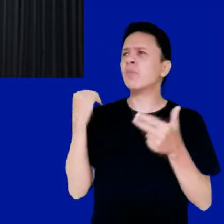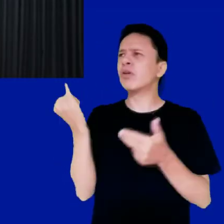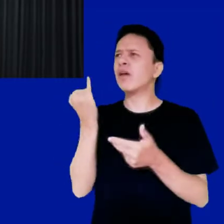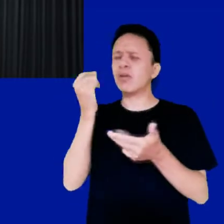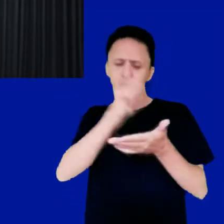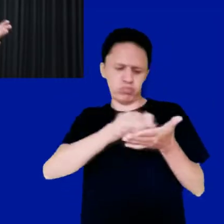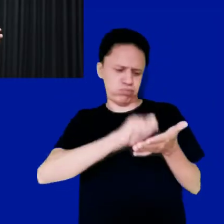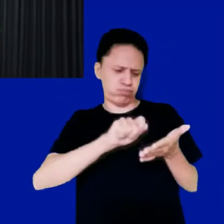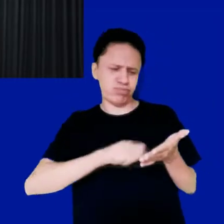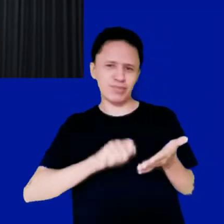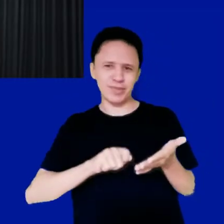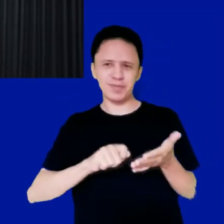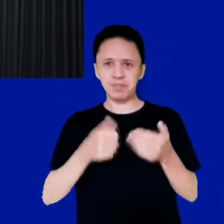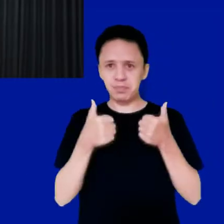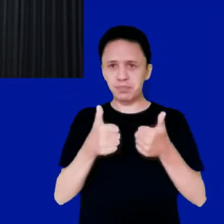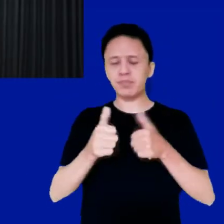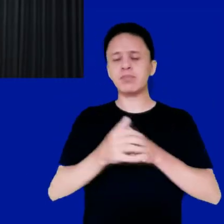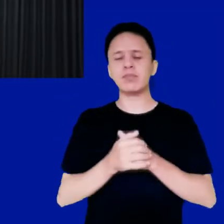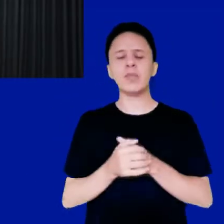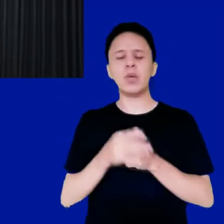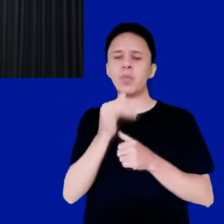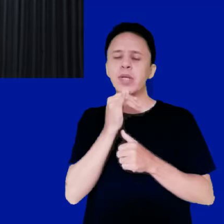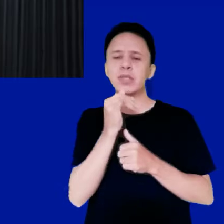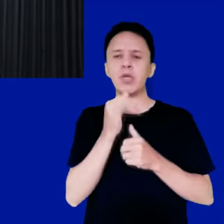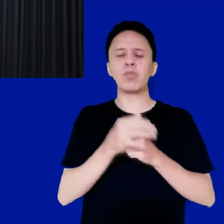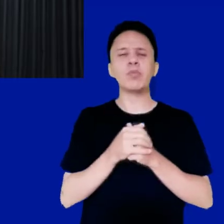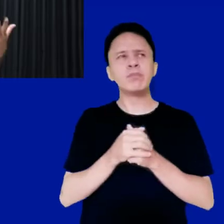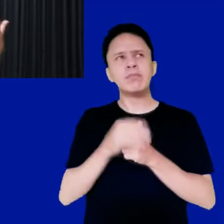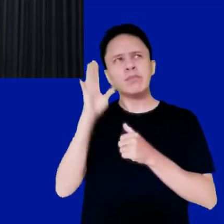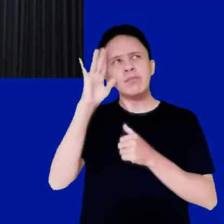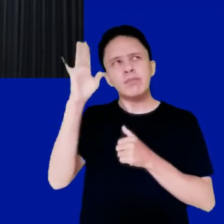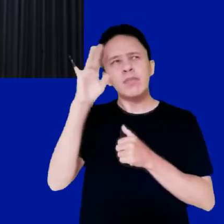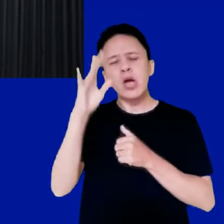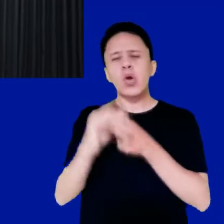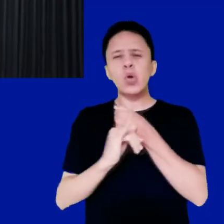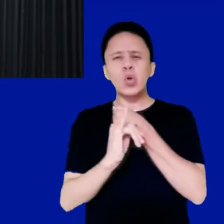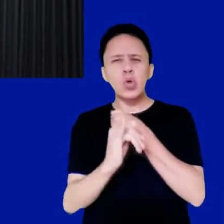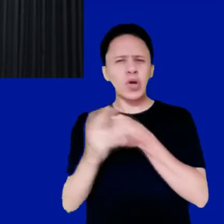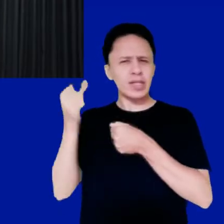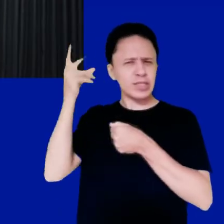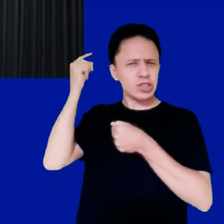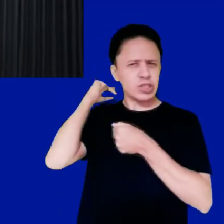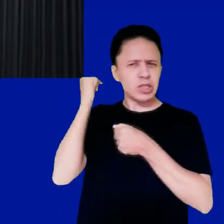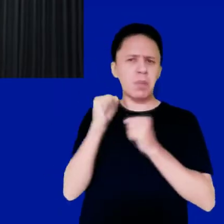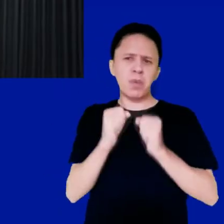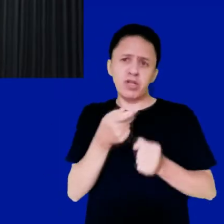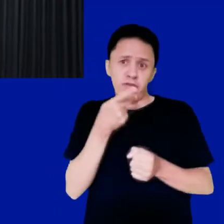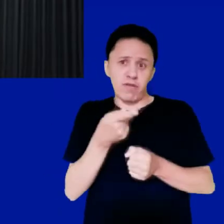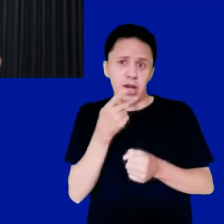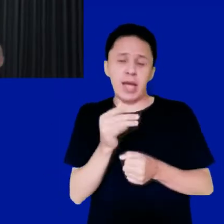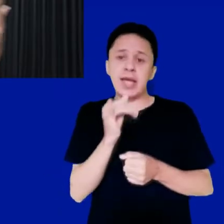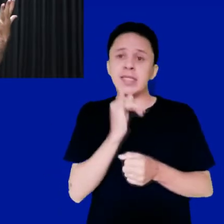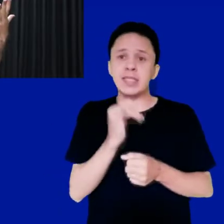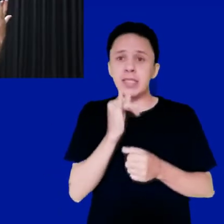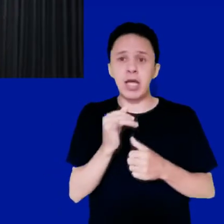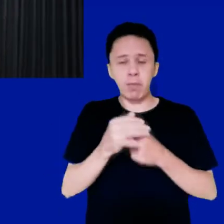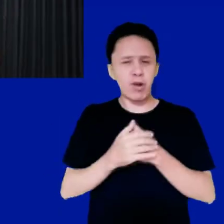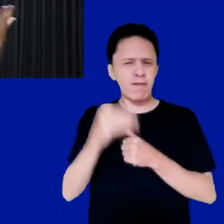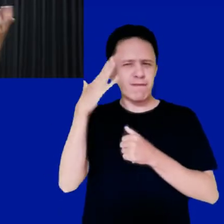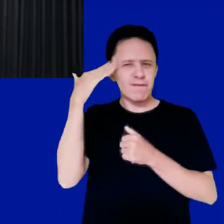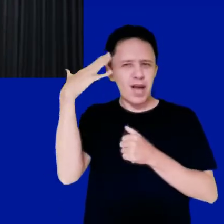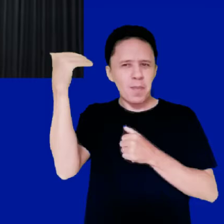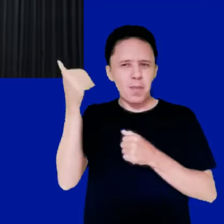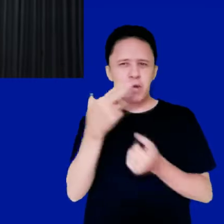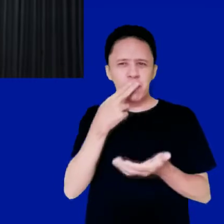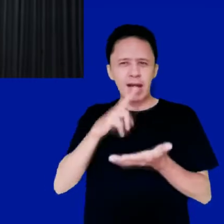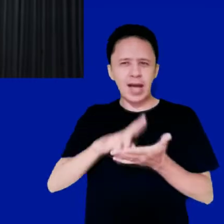tinham acontecido dentro de uma sequência temporal. Tudo bem? Então, por exemplo, a gente vai pensar na crônica antiga e eu